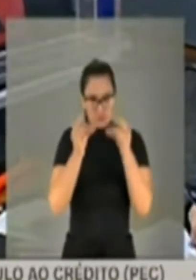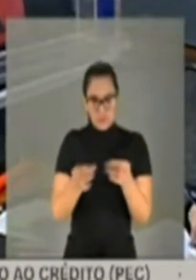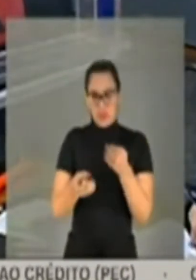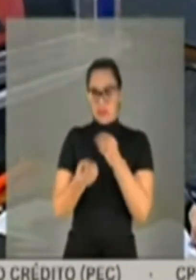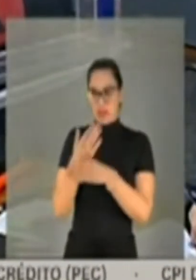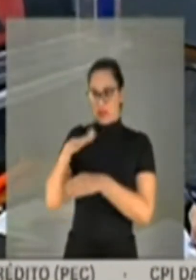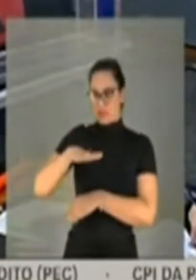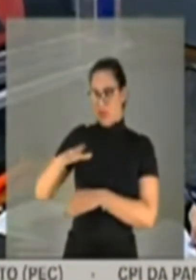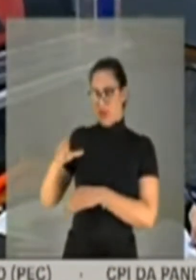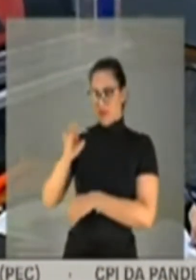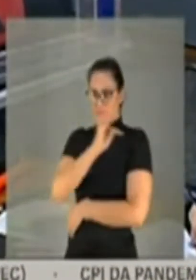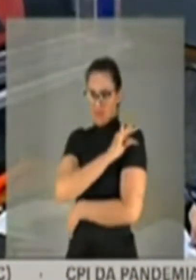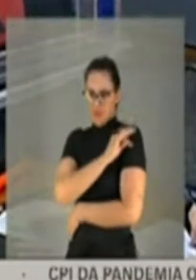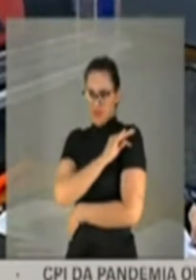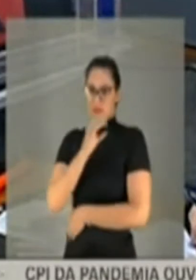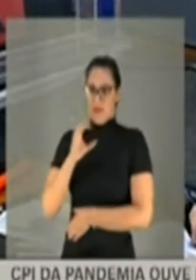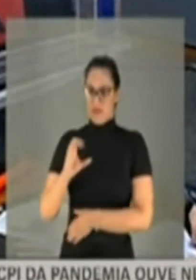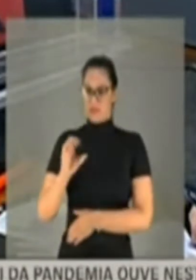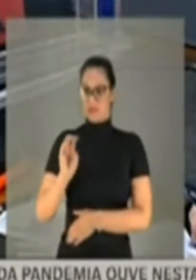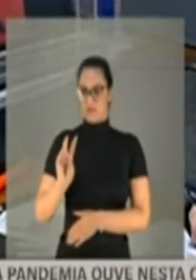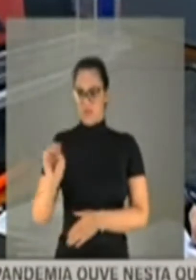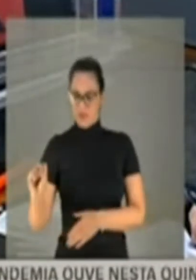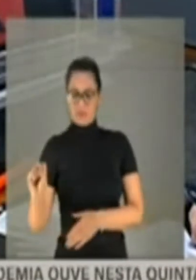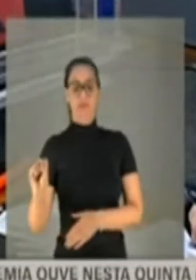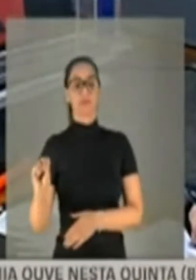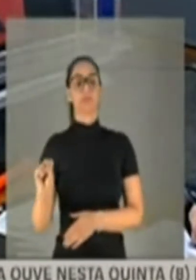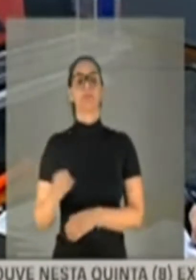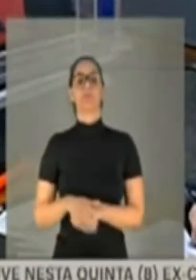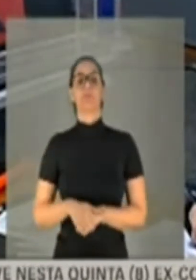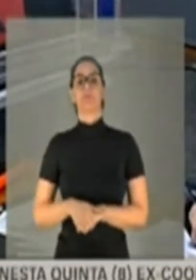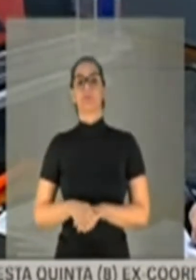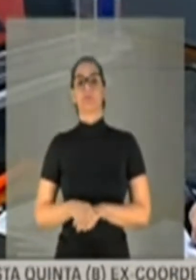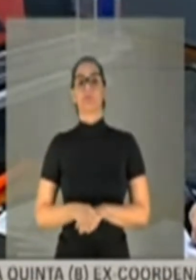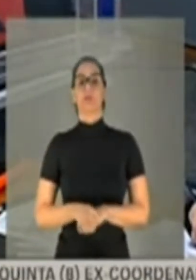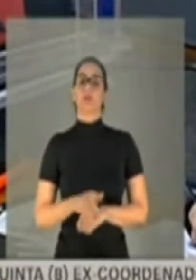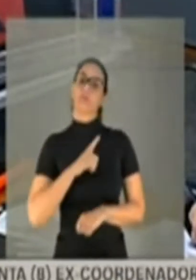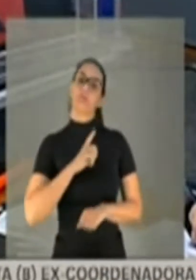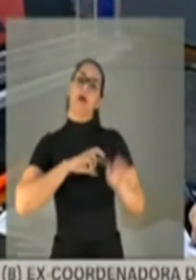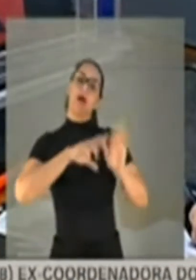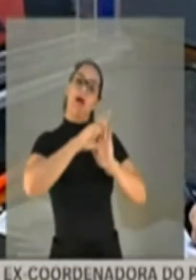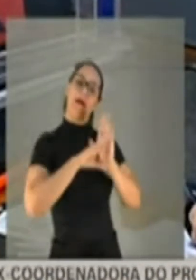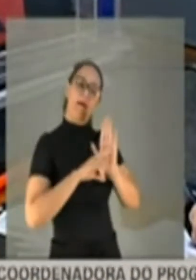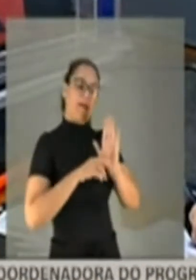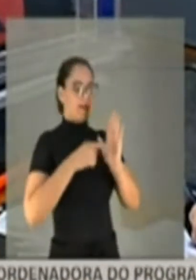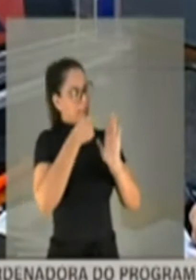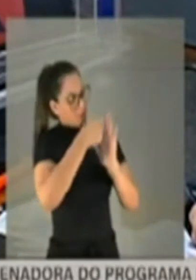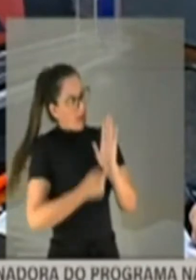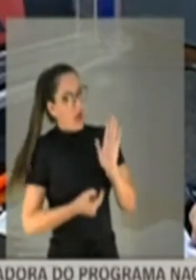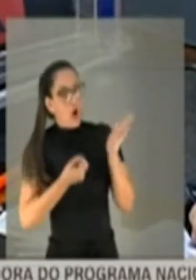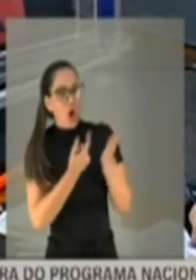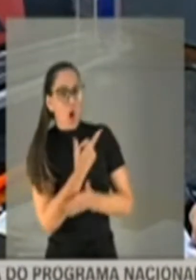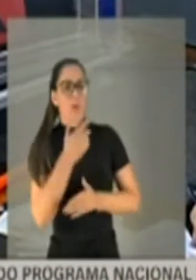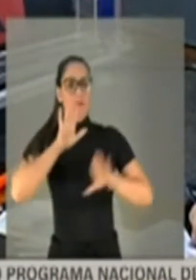área técnica, SVS e SAS, e o DELOG lida com as regras de compra, modalidade de